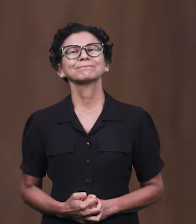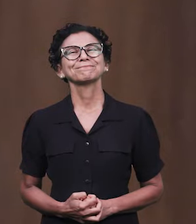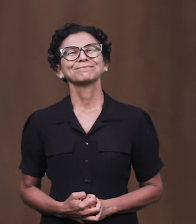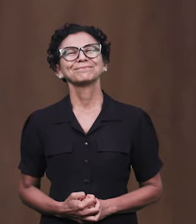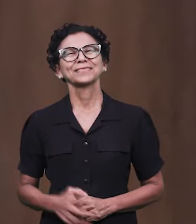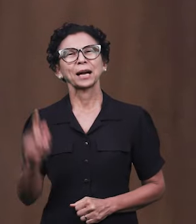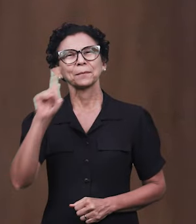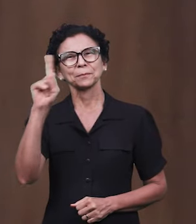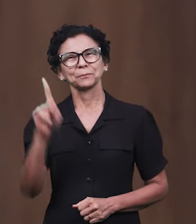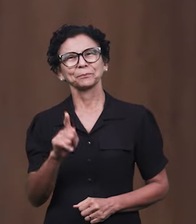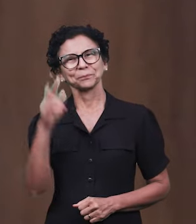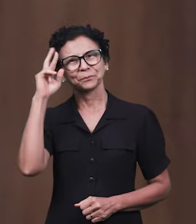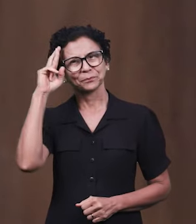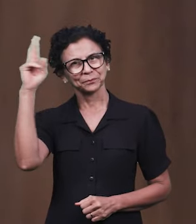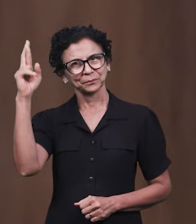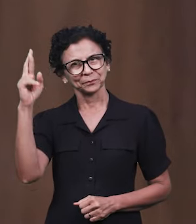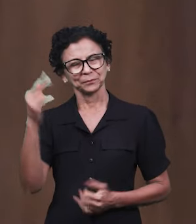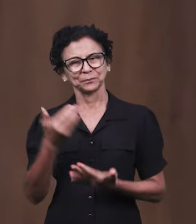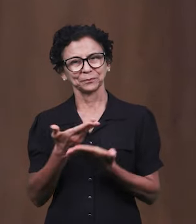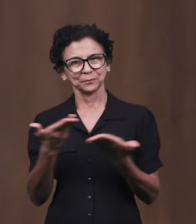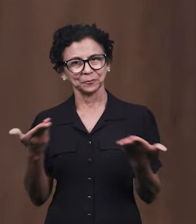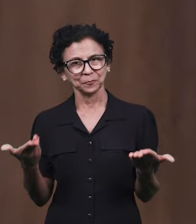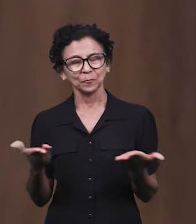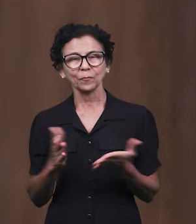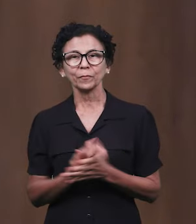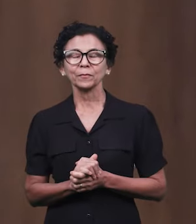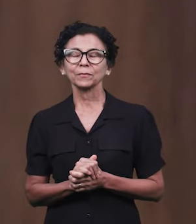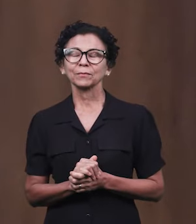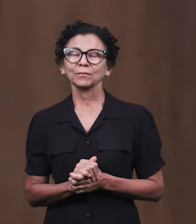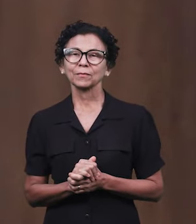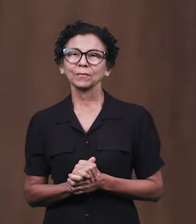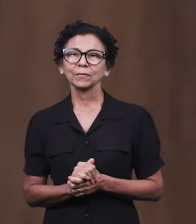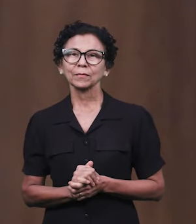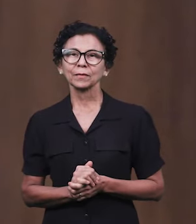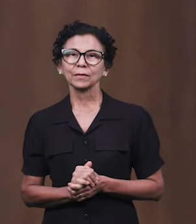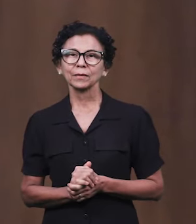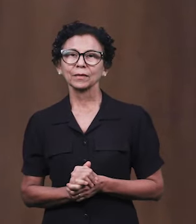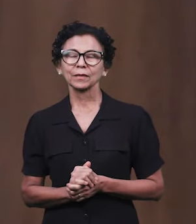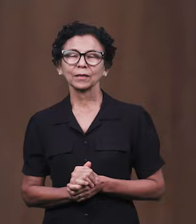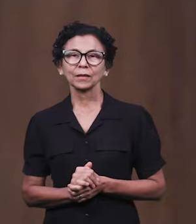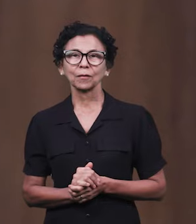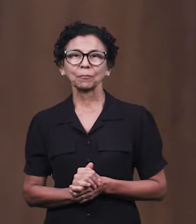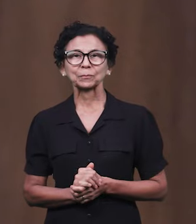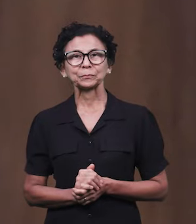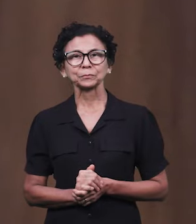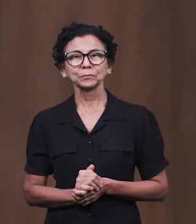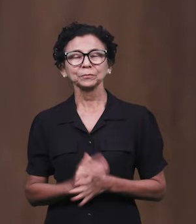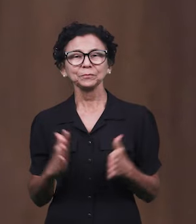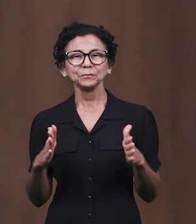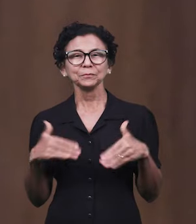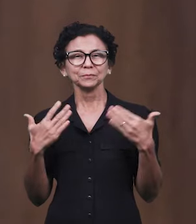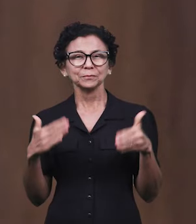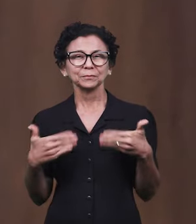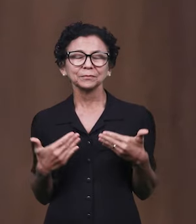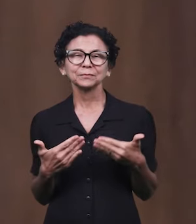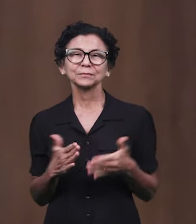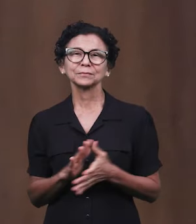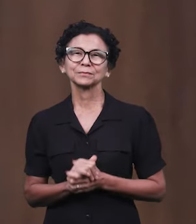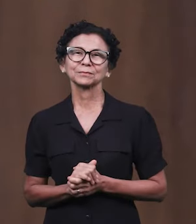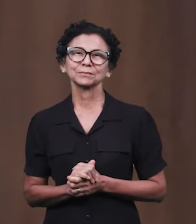A paz do Senhor a todos. Que alegria estarmos de volta para este diálogo maravilhoso sobre